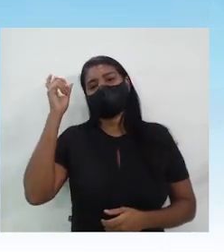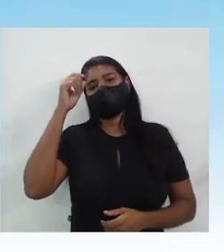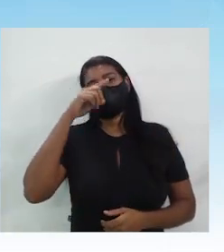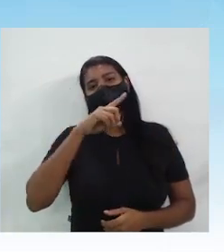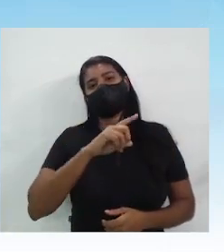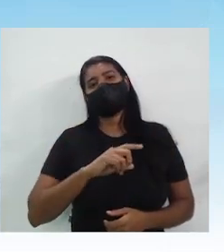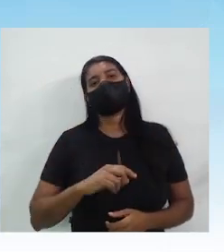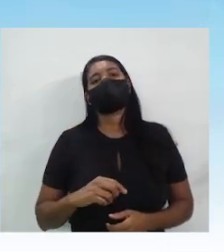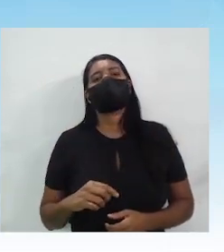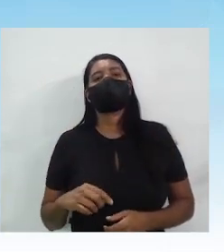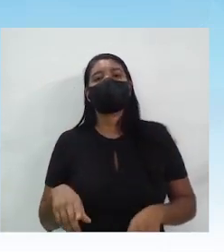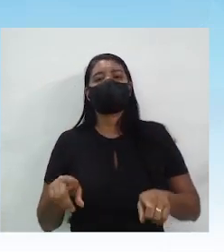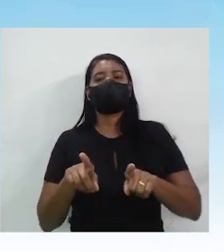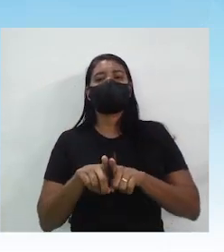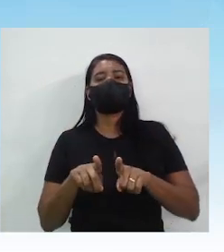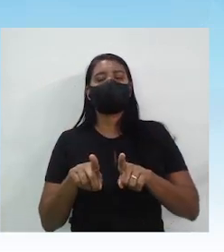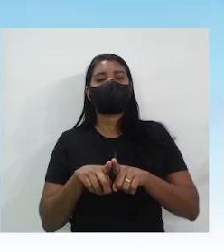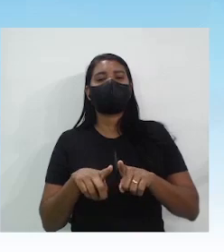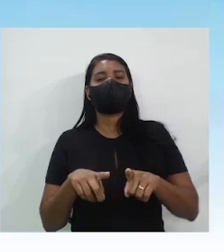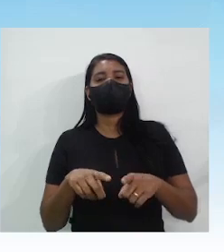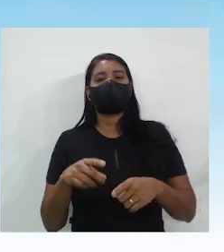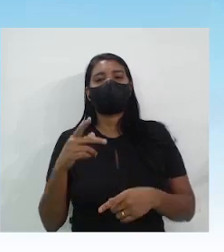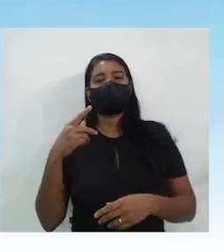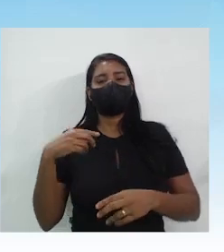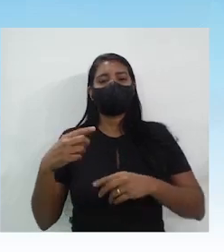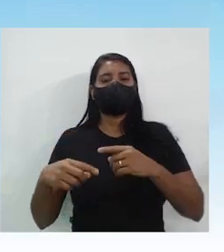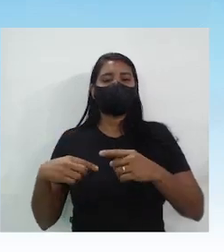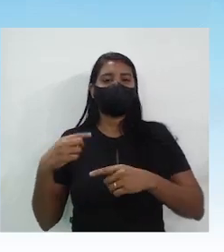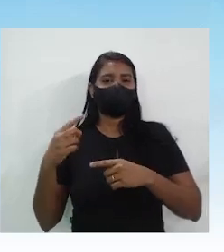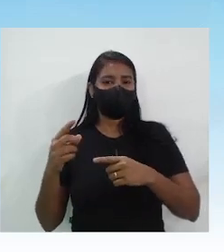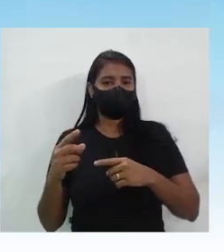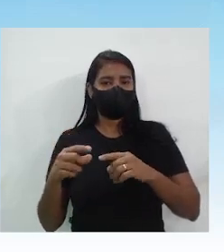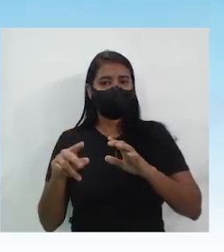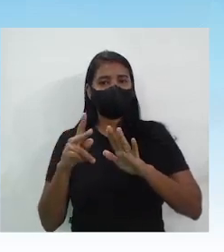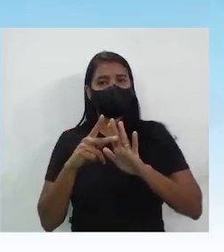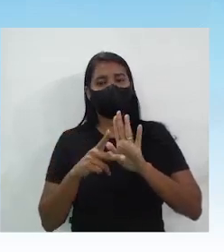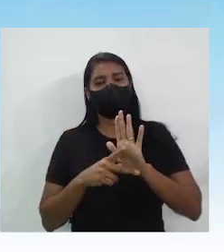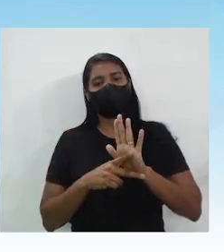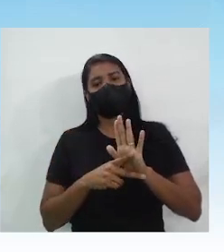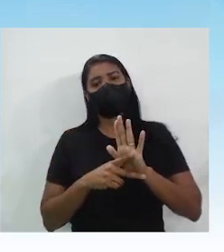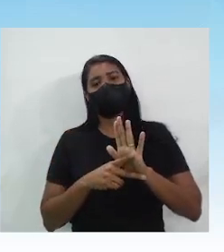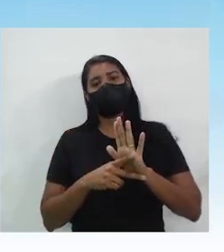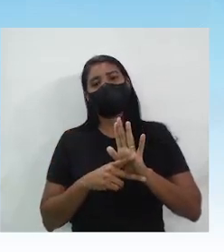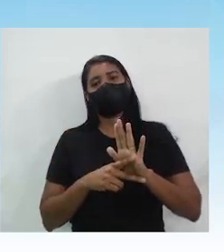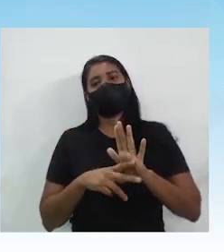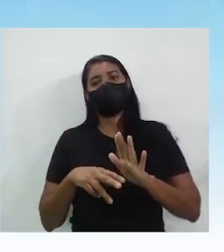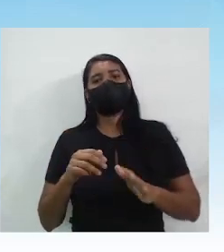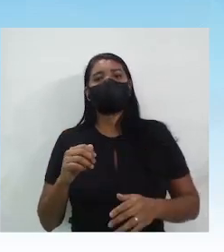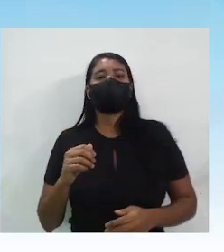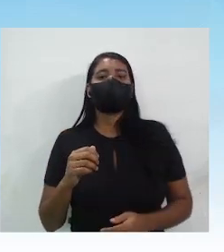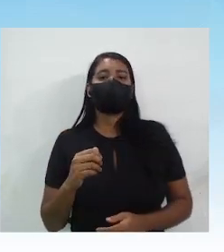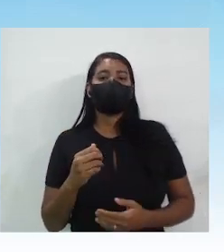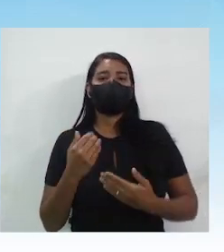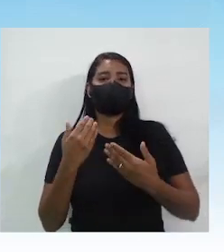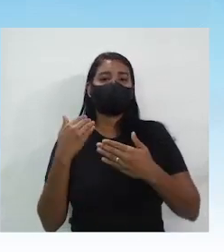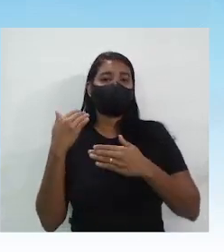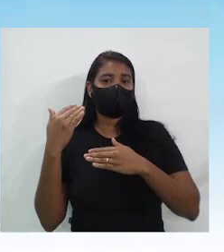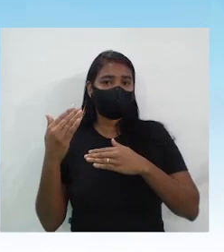difícil a integração da sua produção no programa exploração. Pode ser